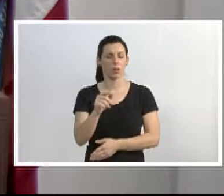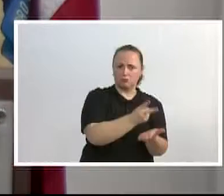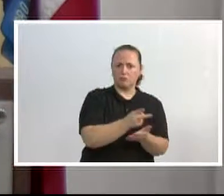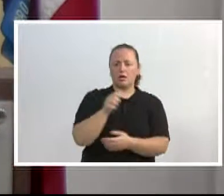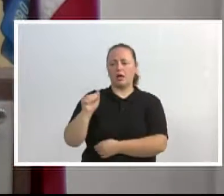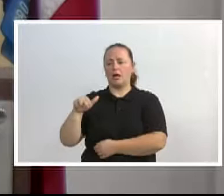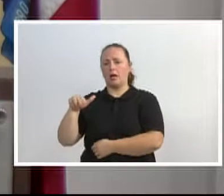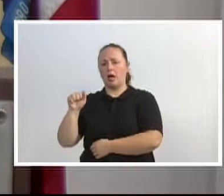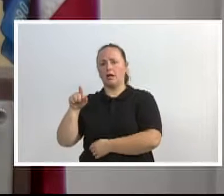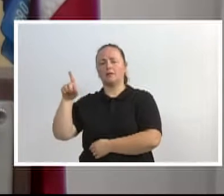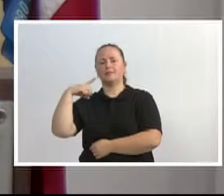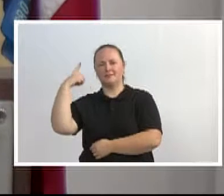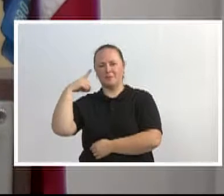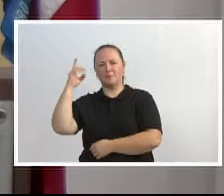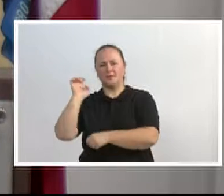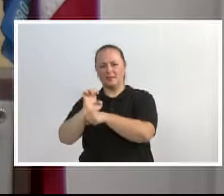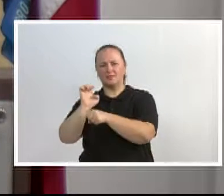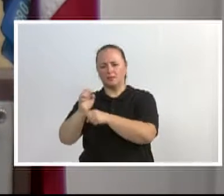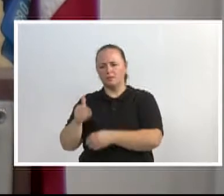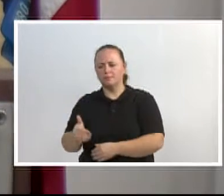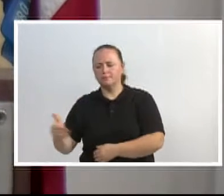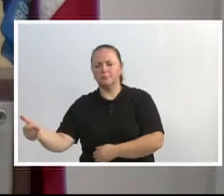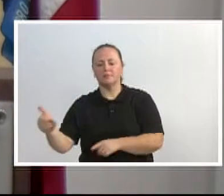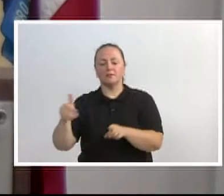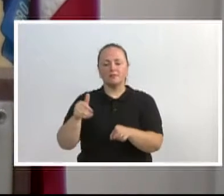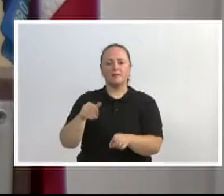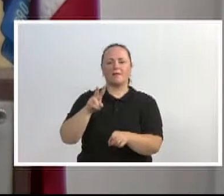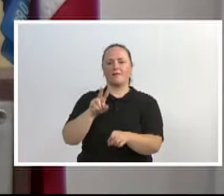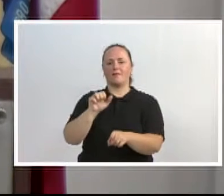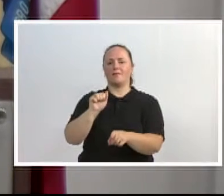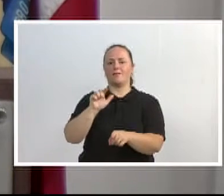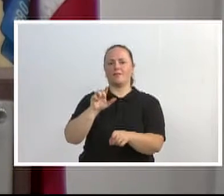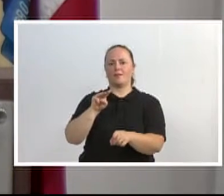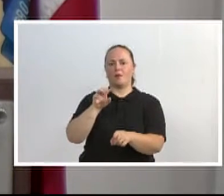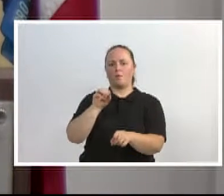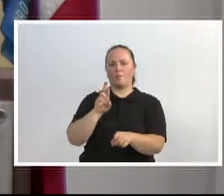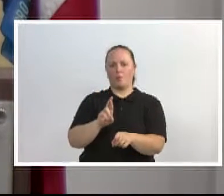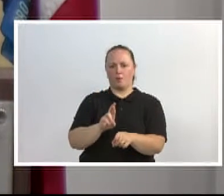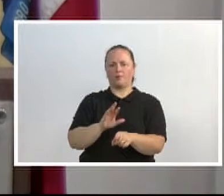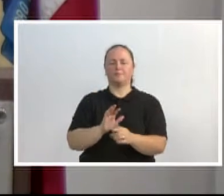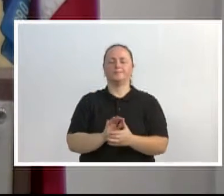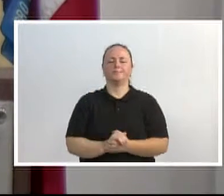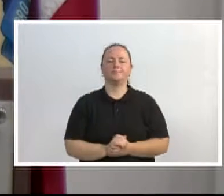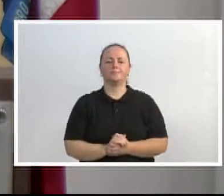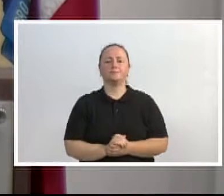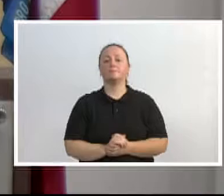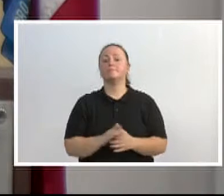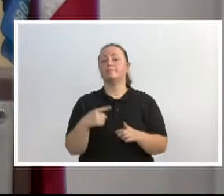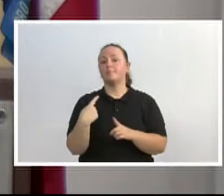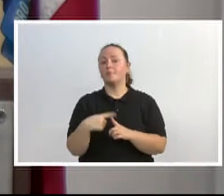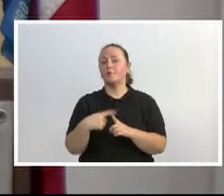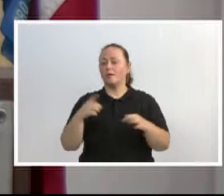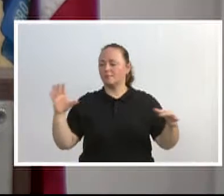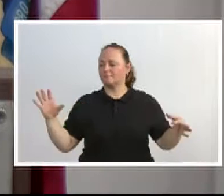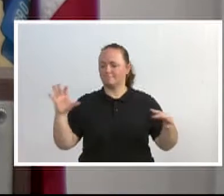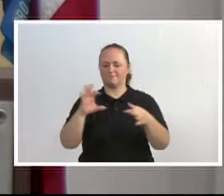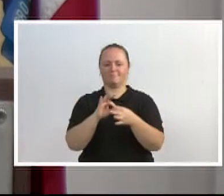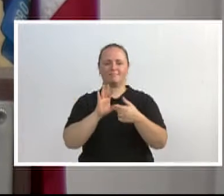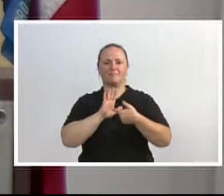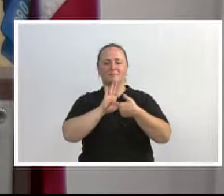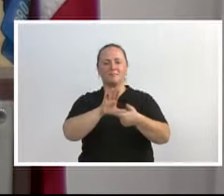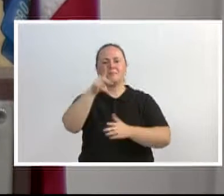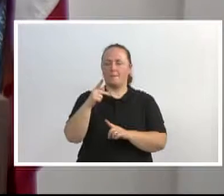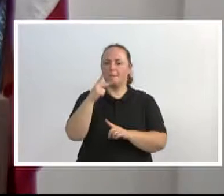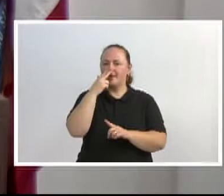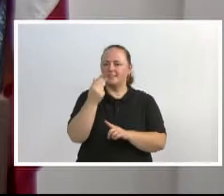Cultura. Vanderlei de Oliveira falou sobre elucidar denúncia de irregularidade em folha de pagamento de servidor do